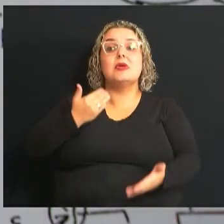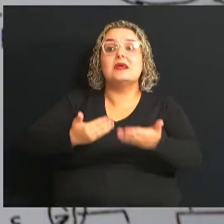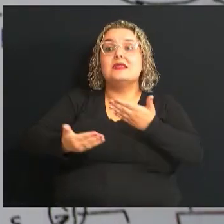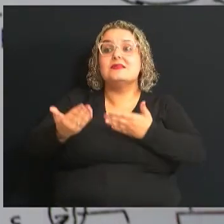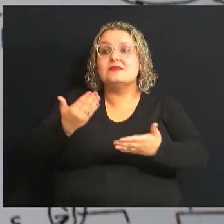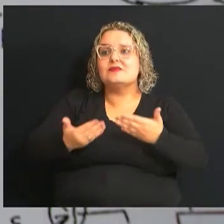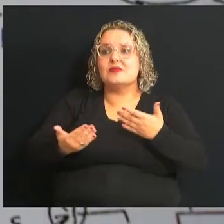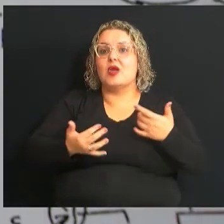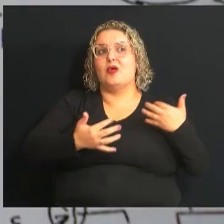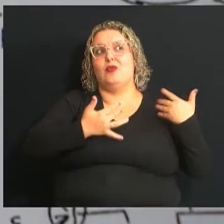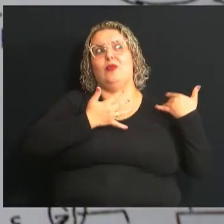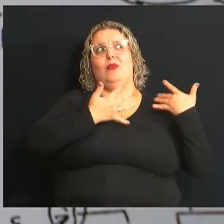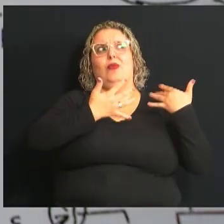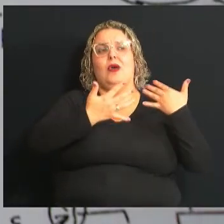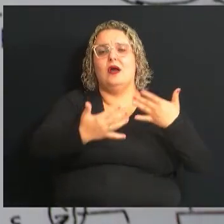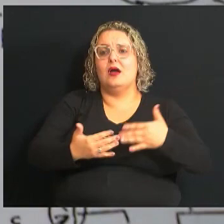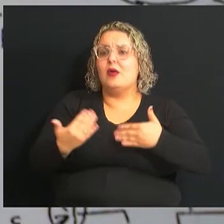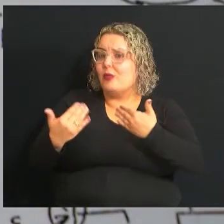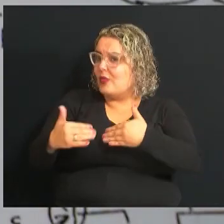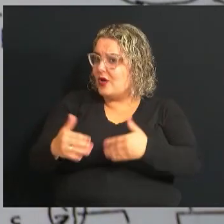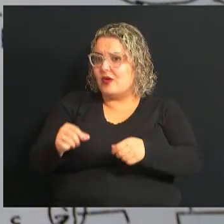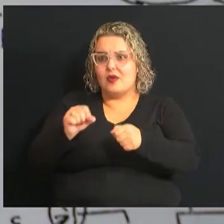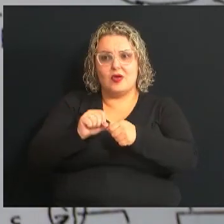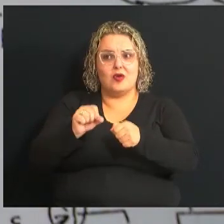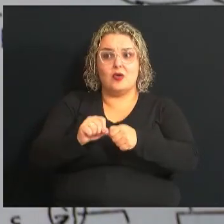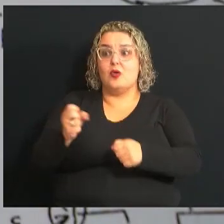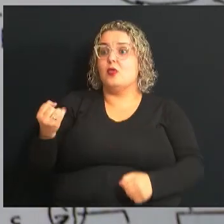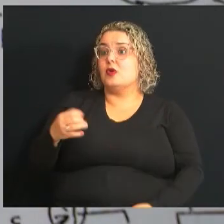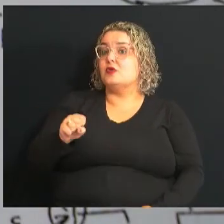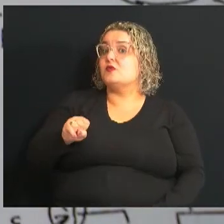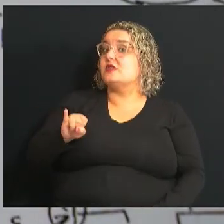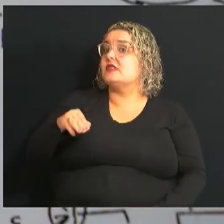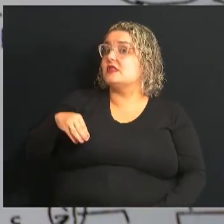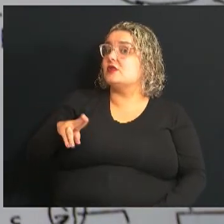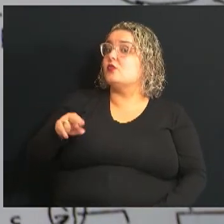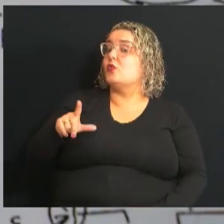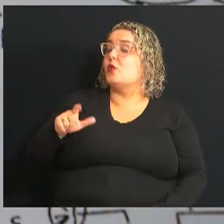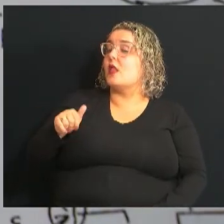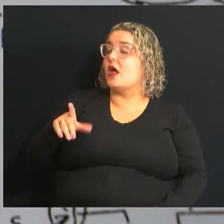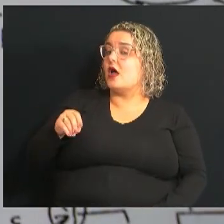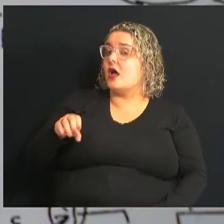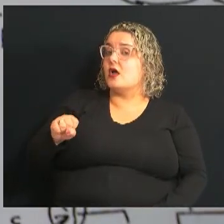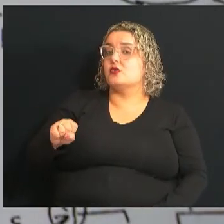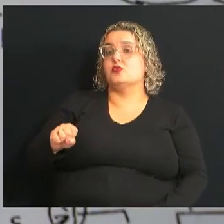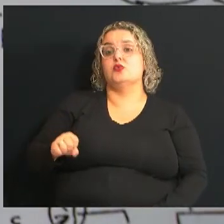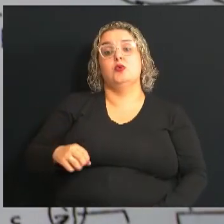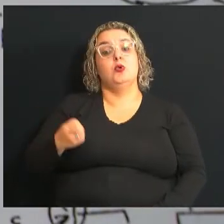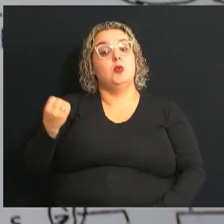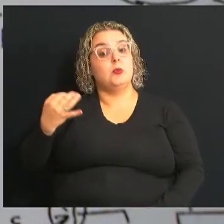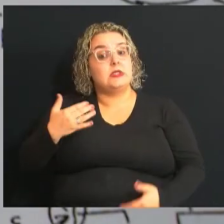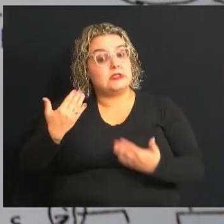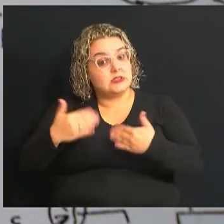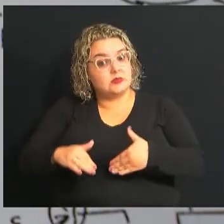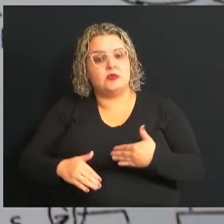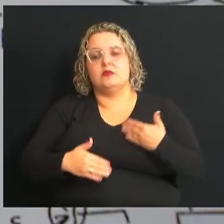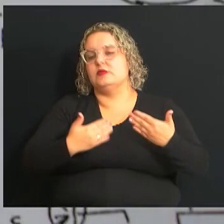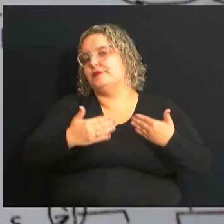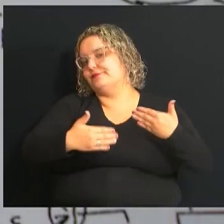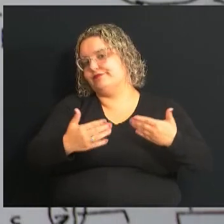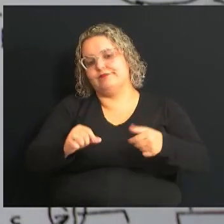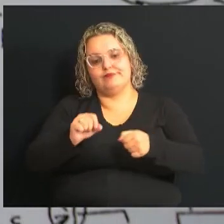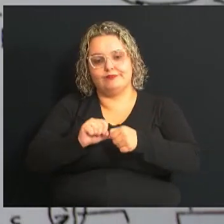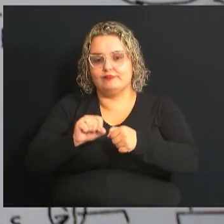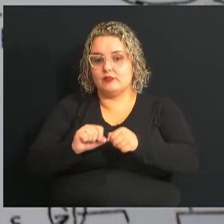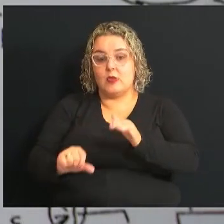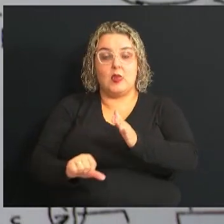quantas provas eles já fizeram, né? Quantos simulados, quantas provas já se passaram. Então, assim, a primeira impressão